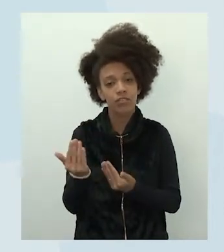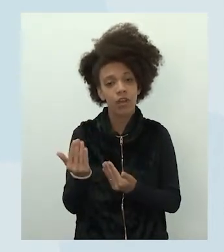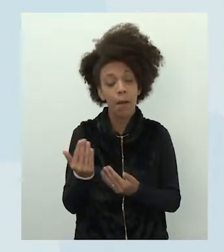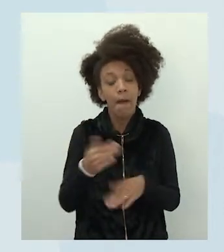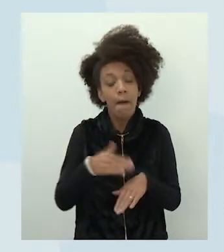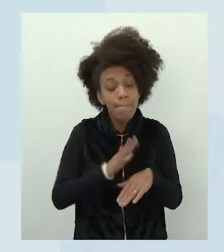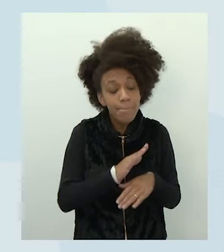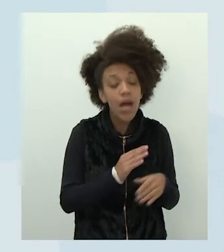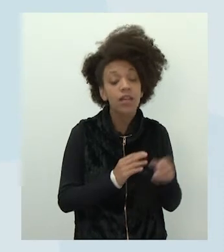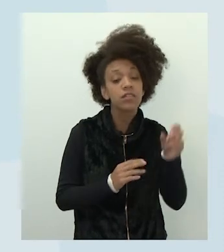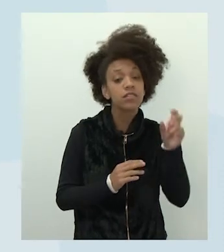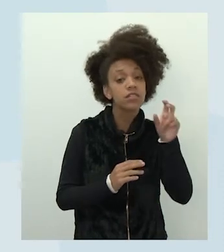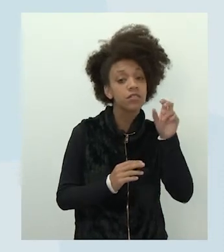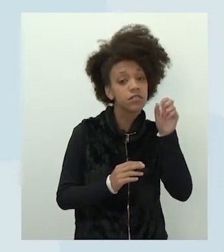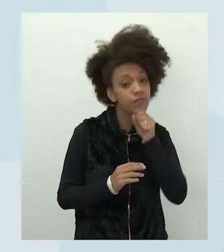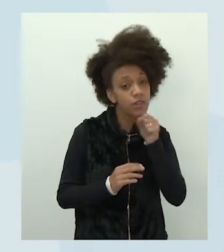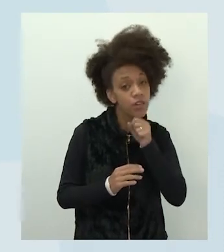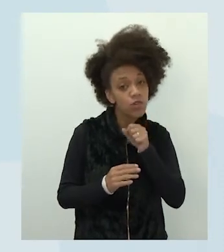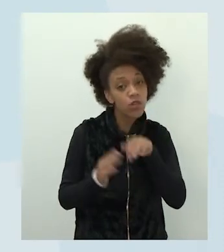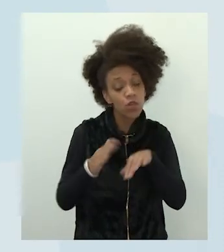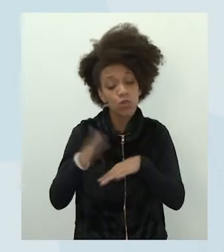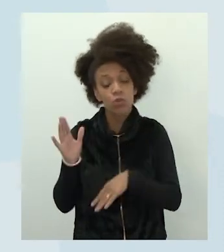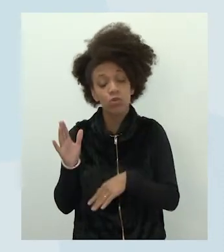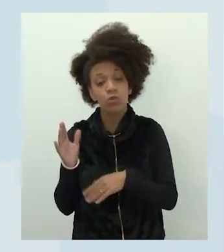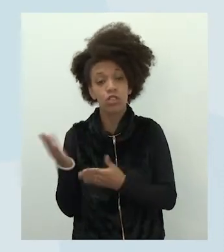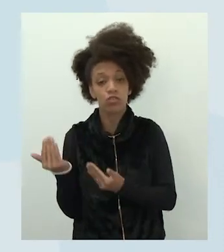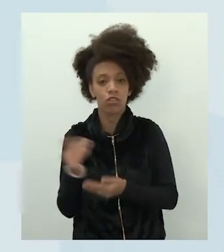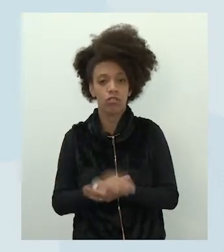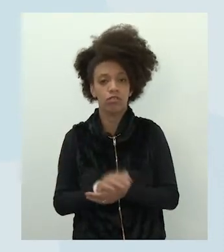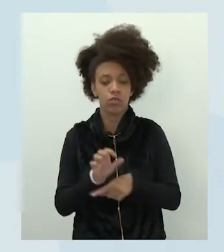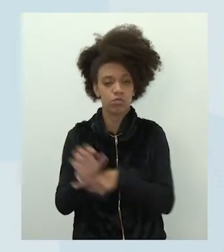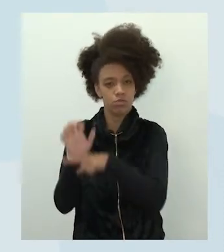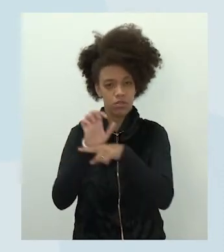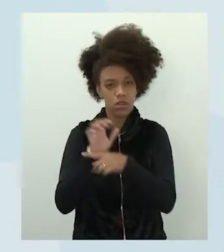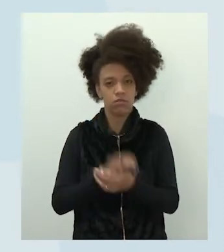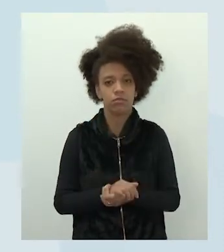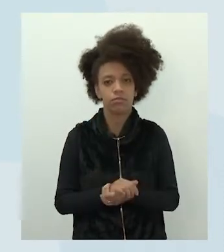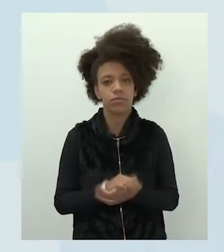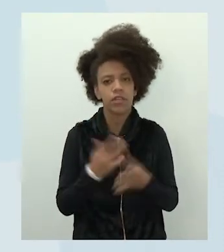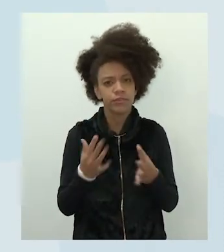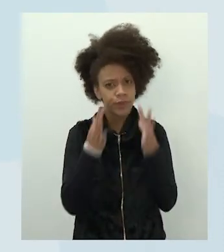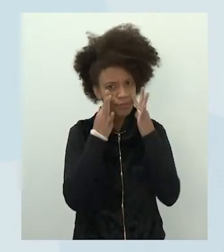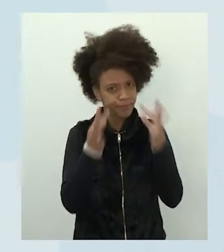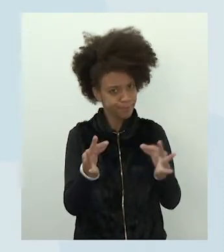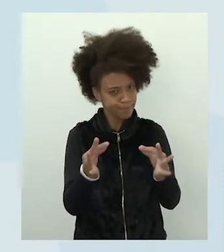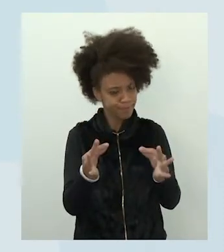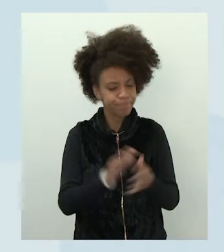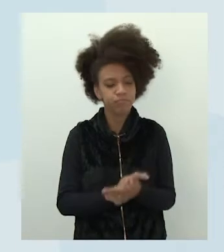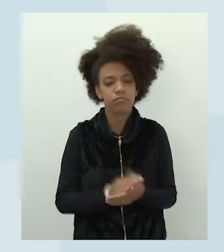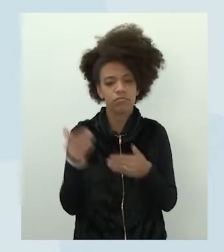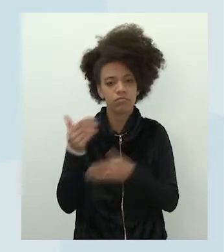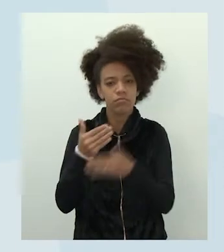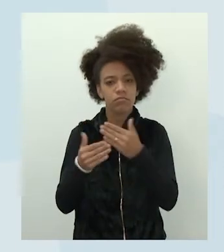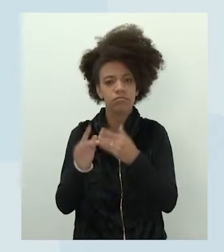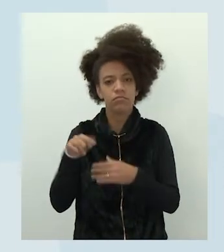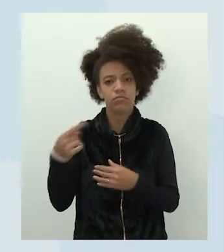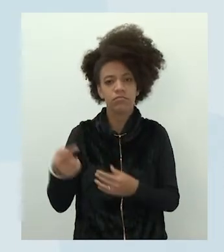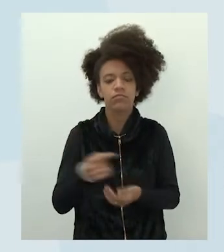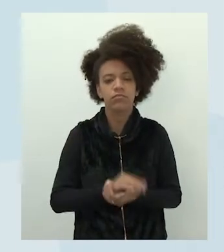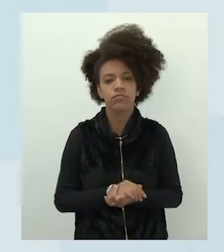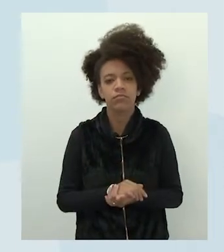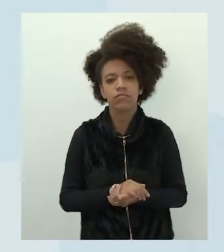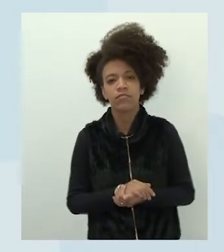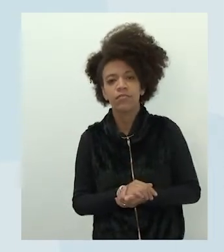que jovens no estado. Então, vamos ficar de olho nisso. Próximo.